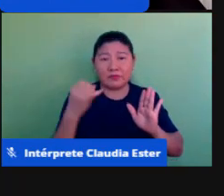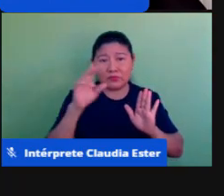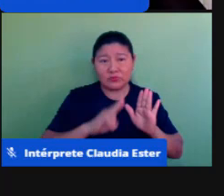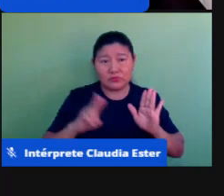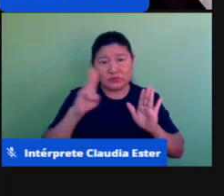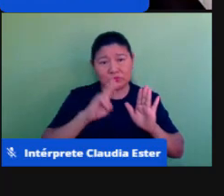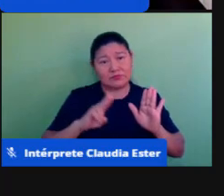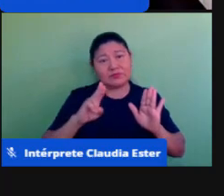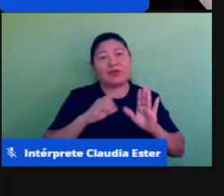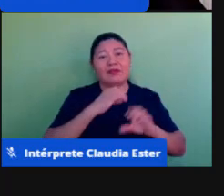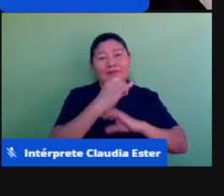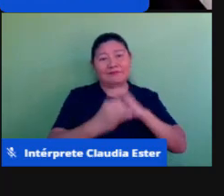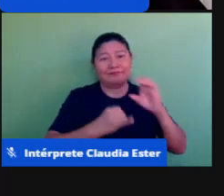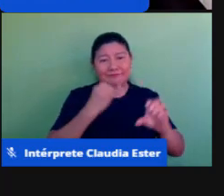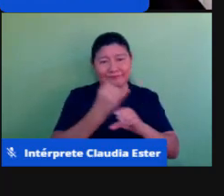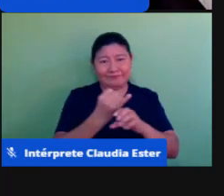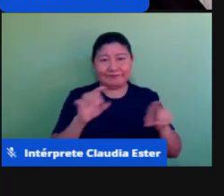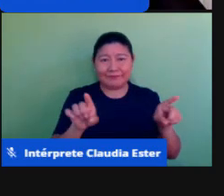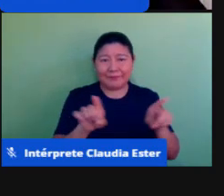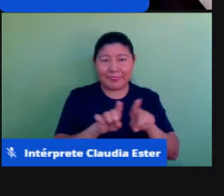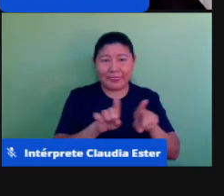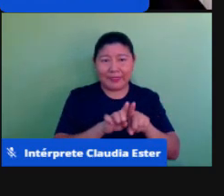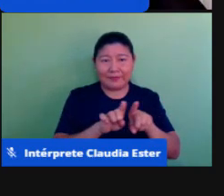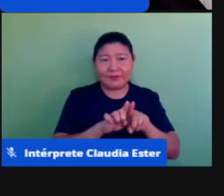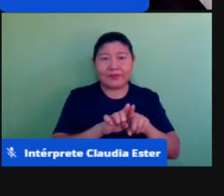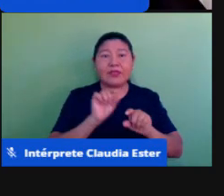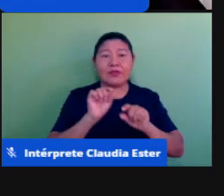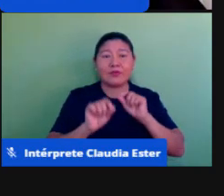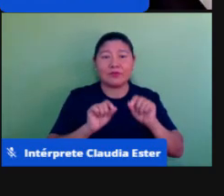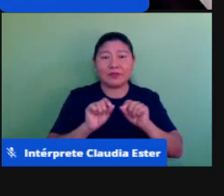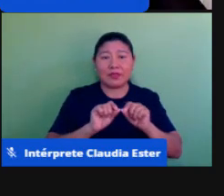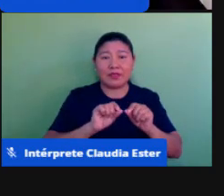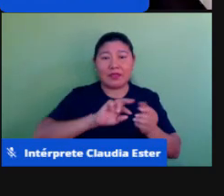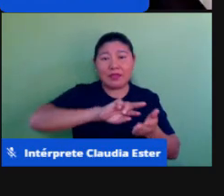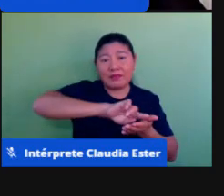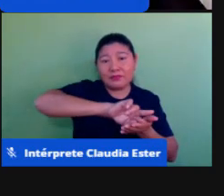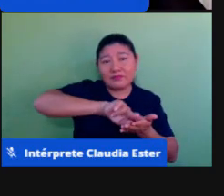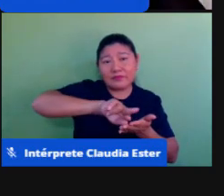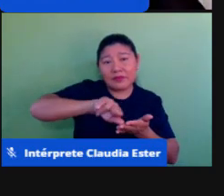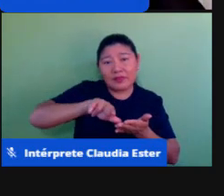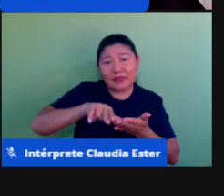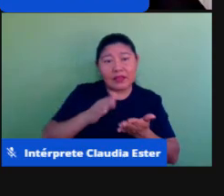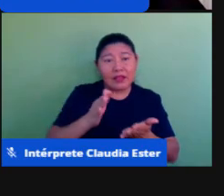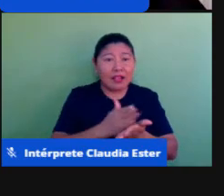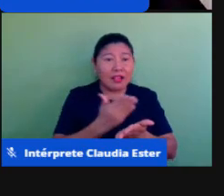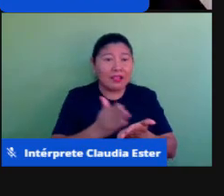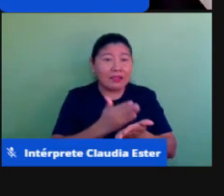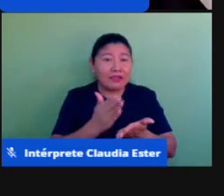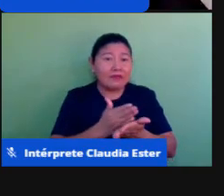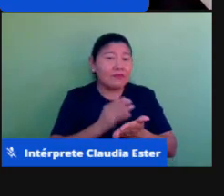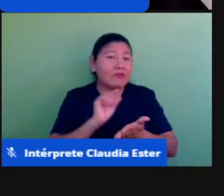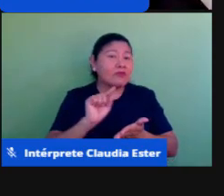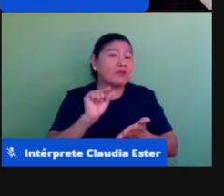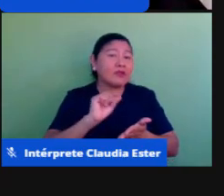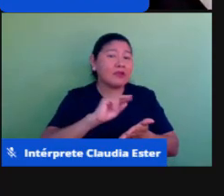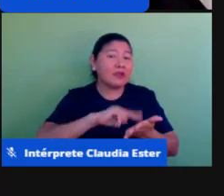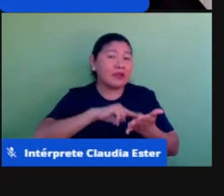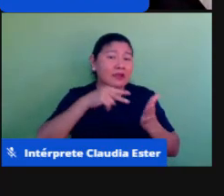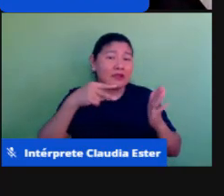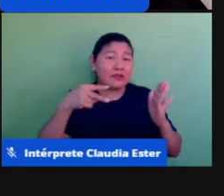o podcast de leitura de diversos livros. O que é podcast? O